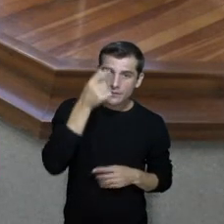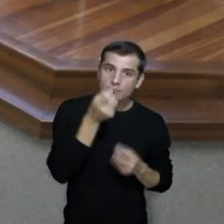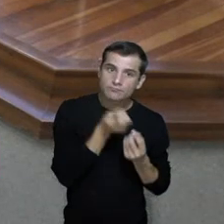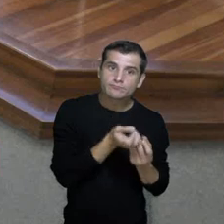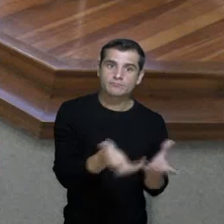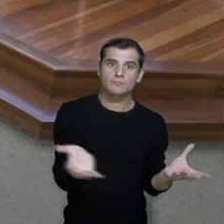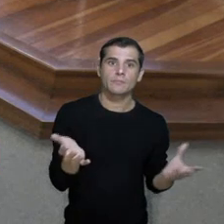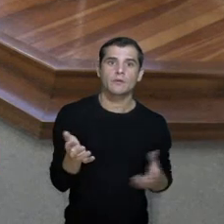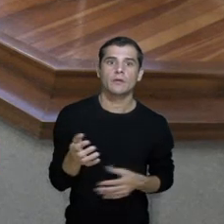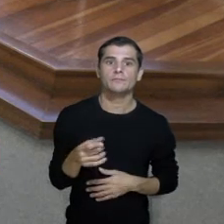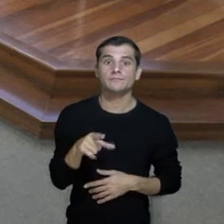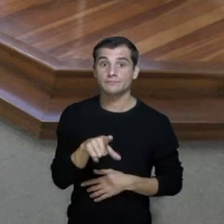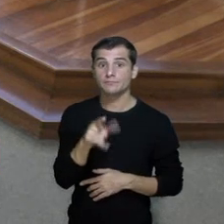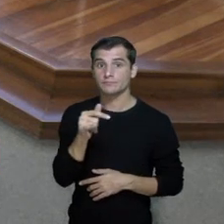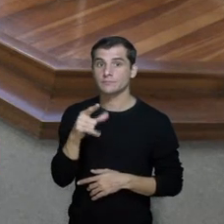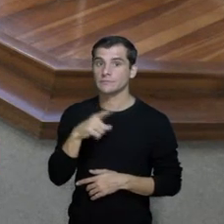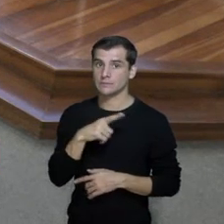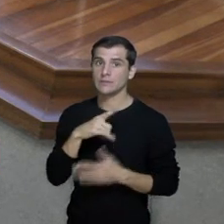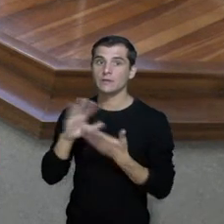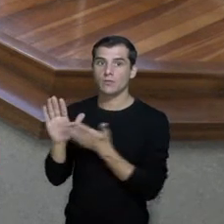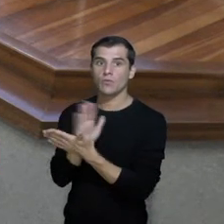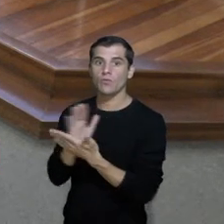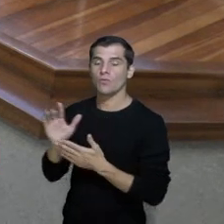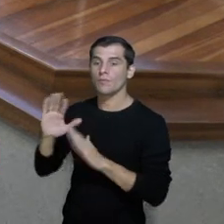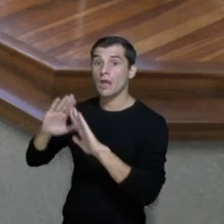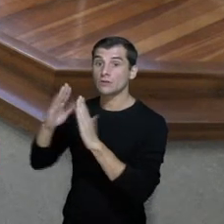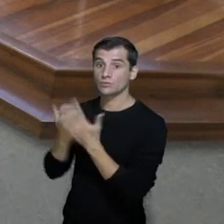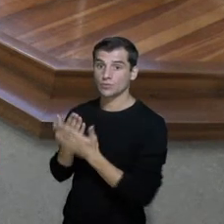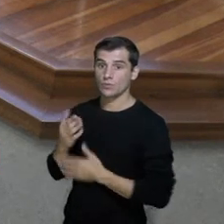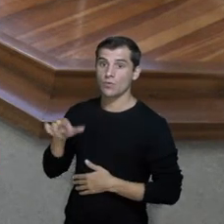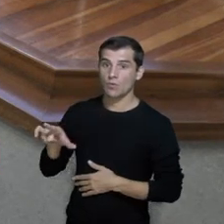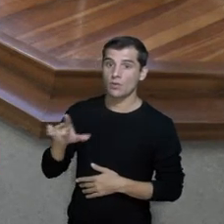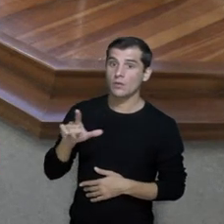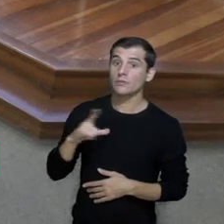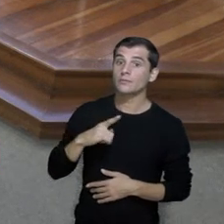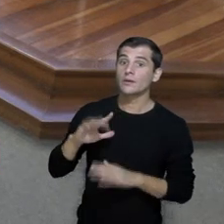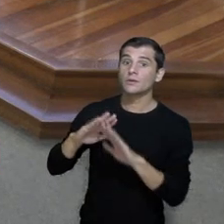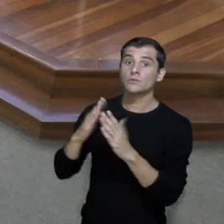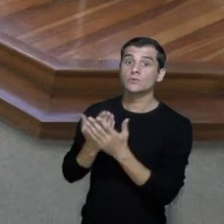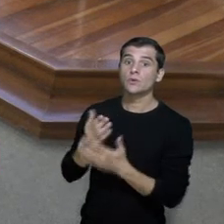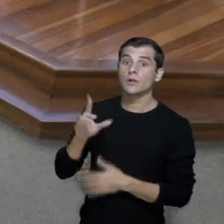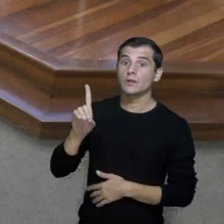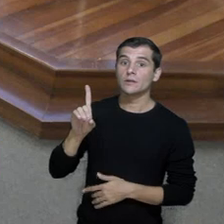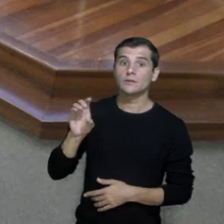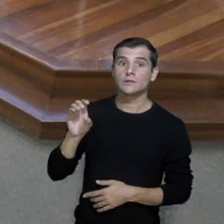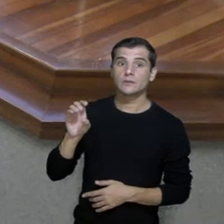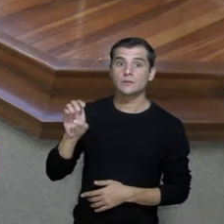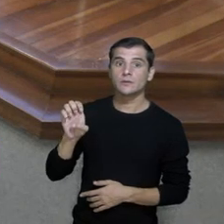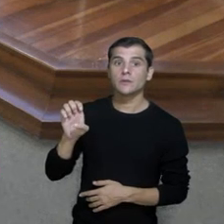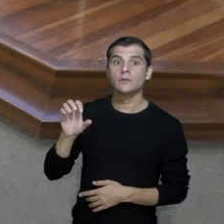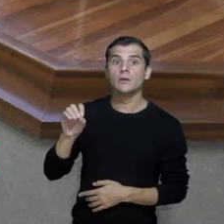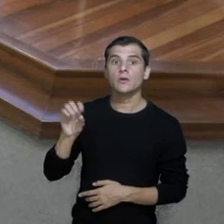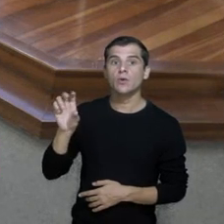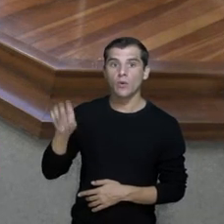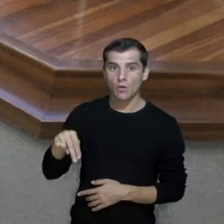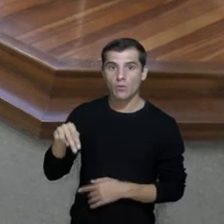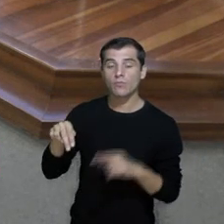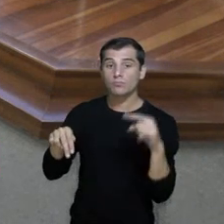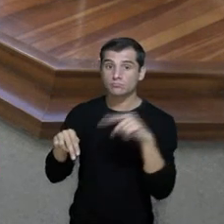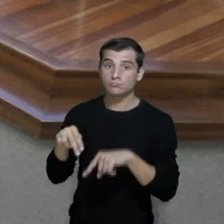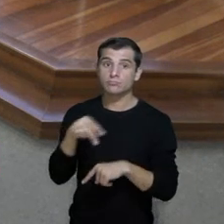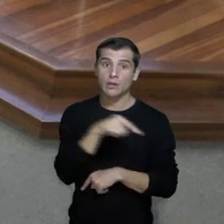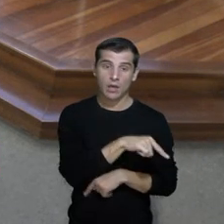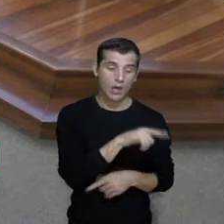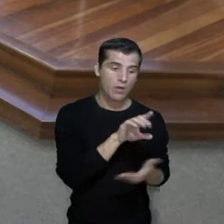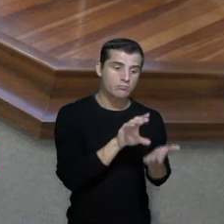e eh a coordenação não foi lá dizer para PR professora Jerusa professora Jerusa faça isso não de repente